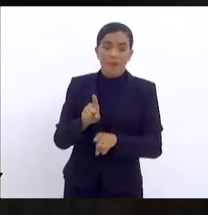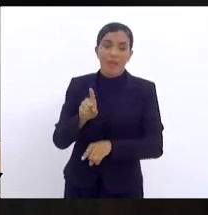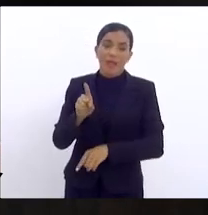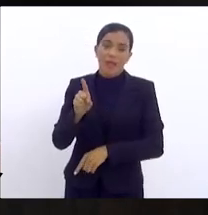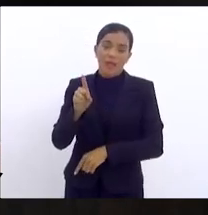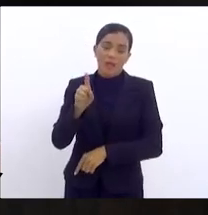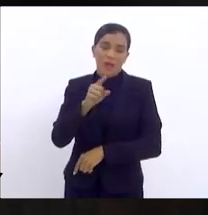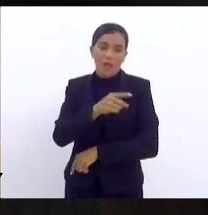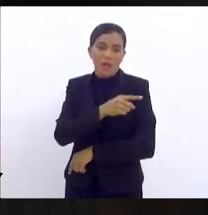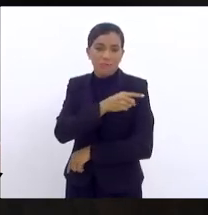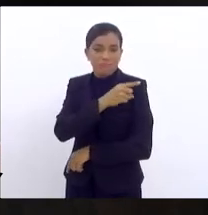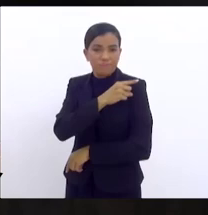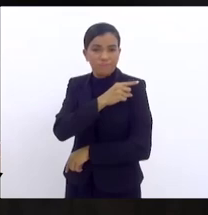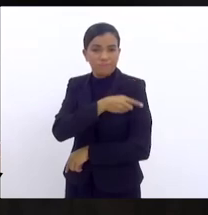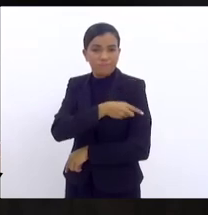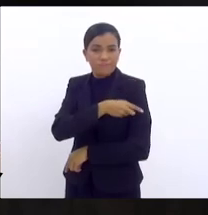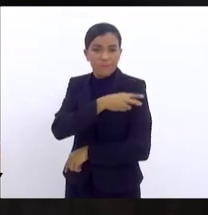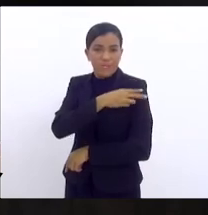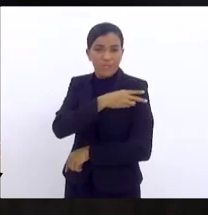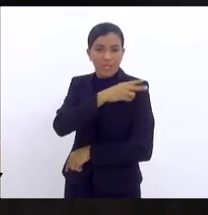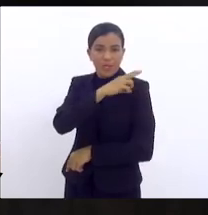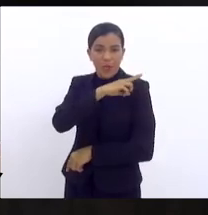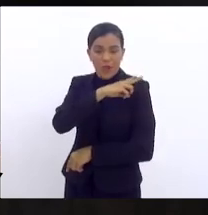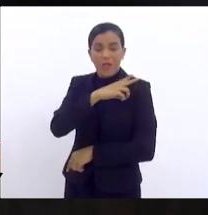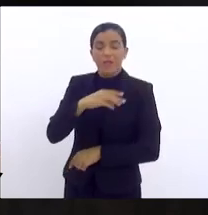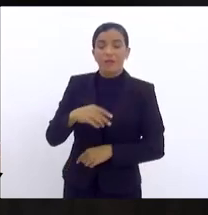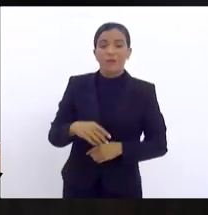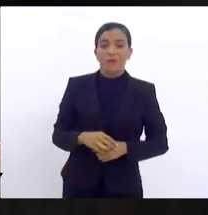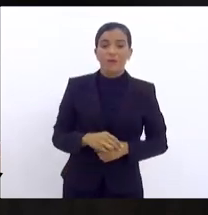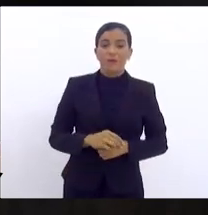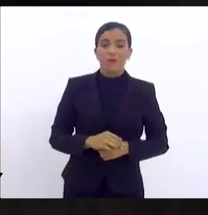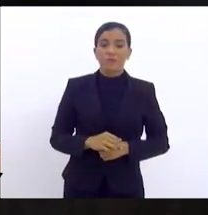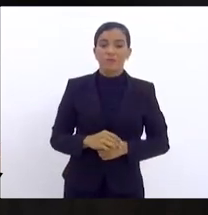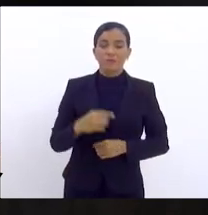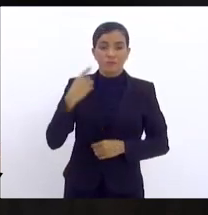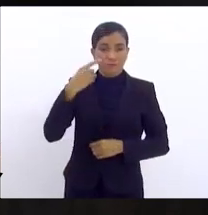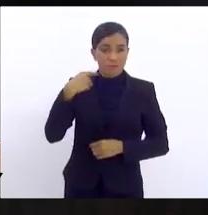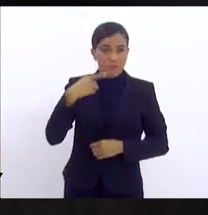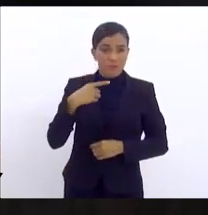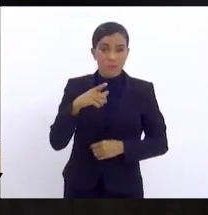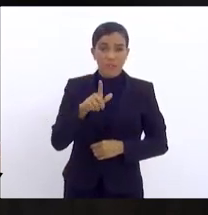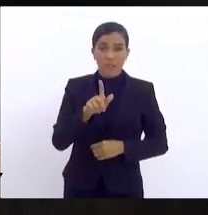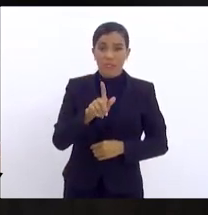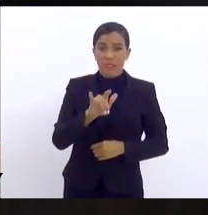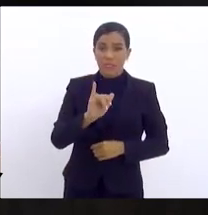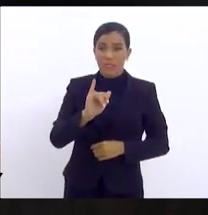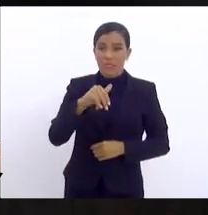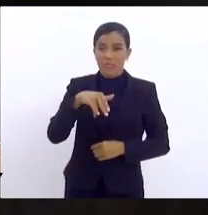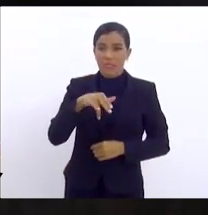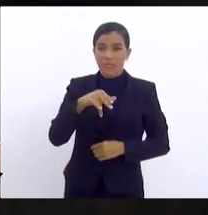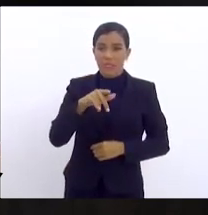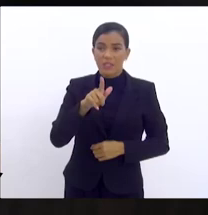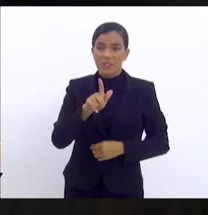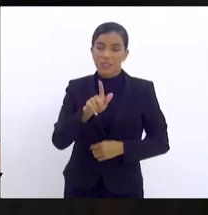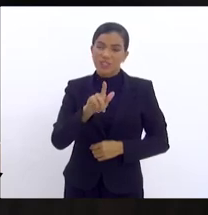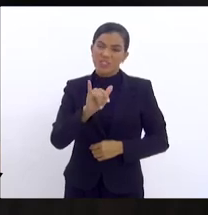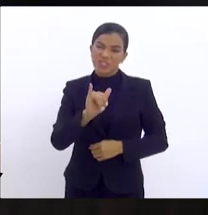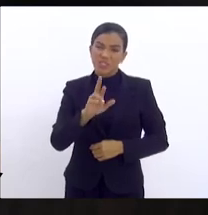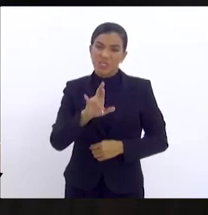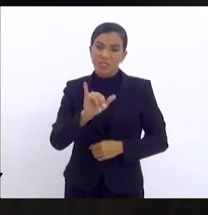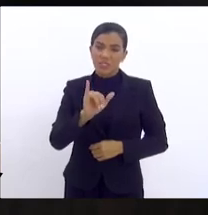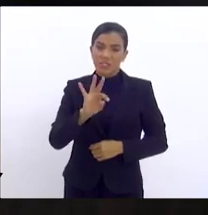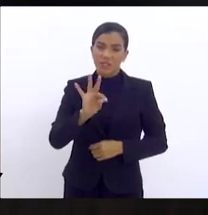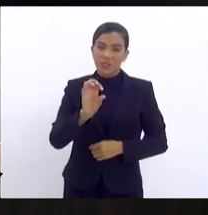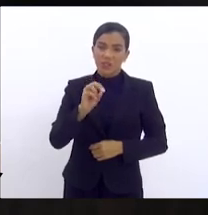Robson e o doutor kington giliton